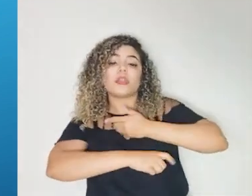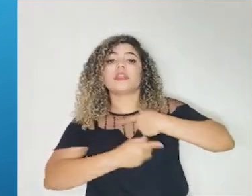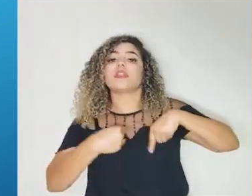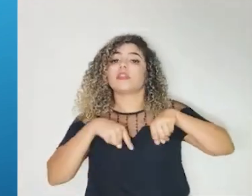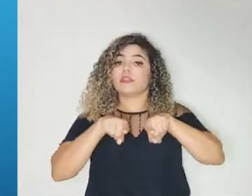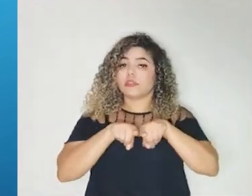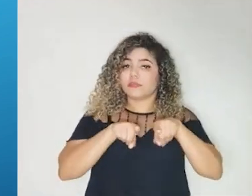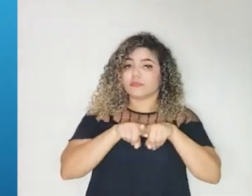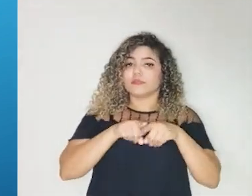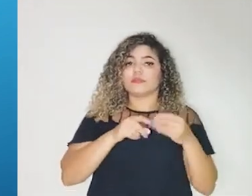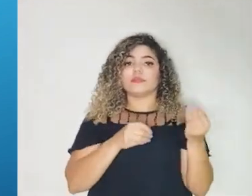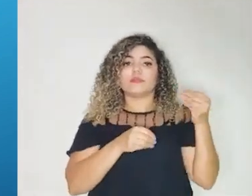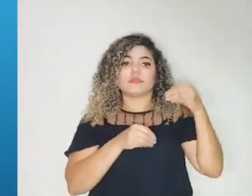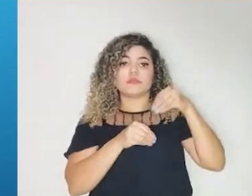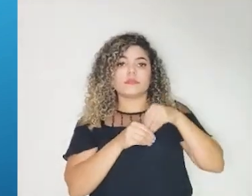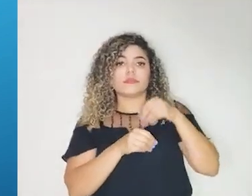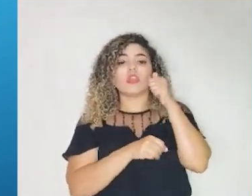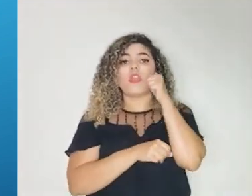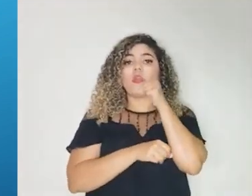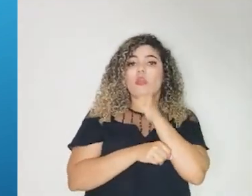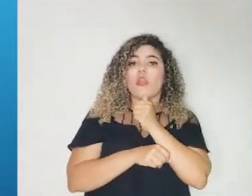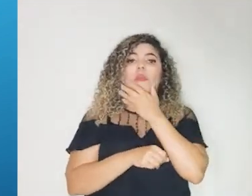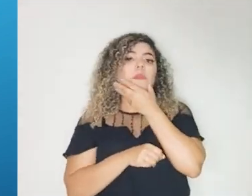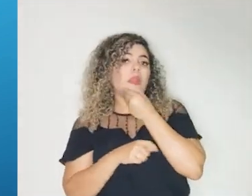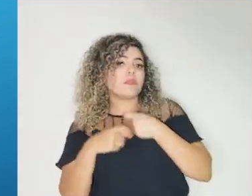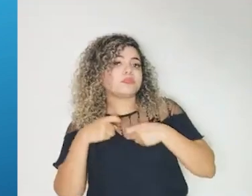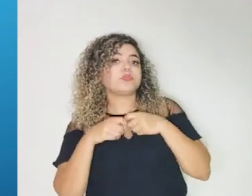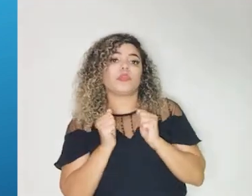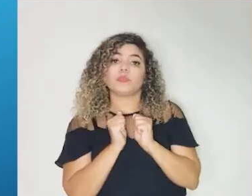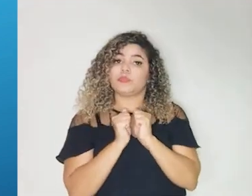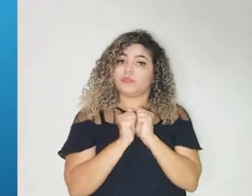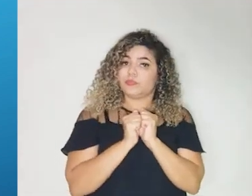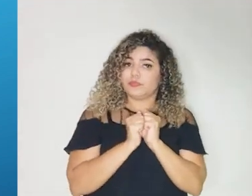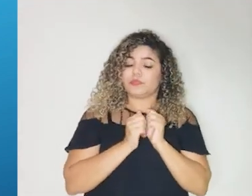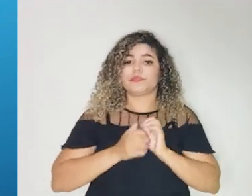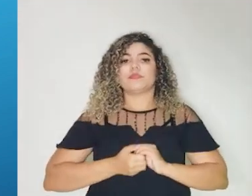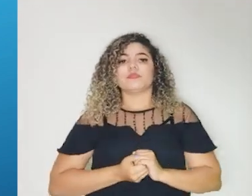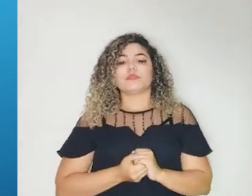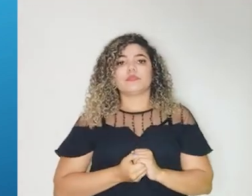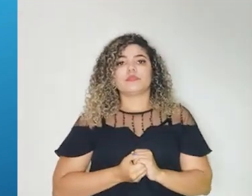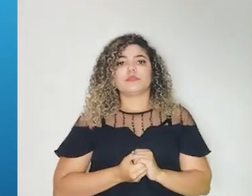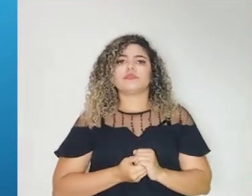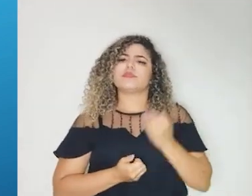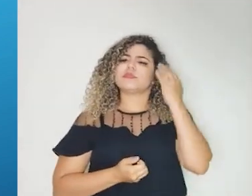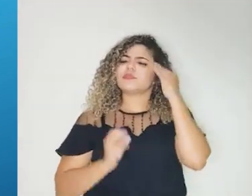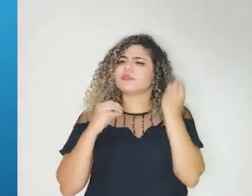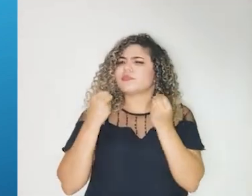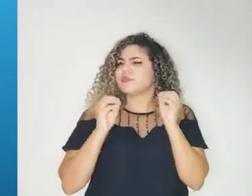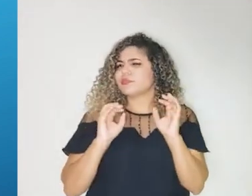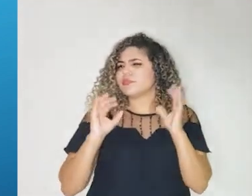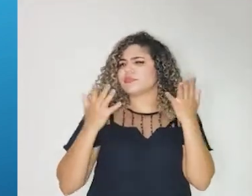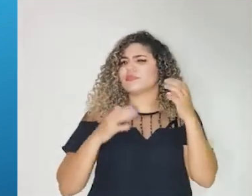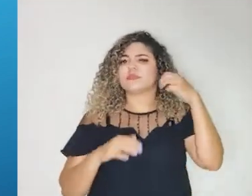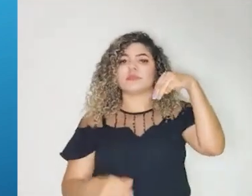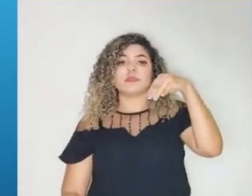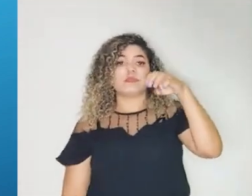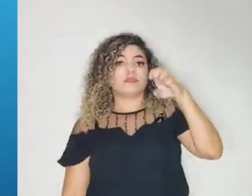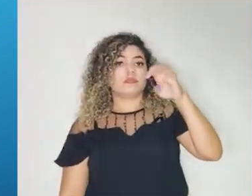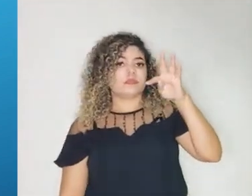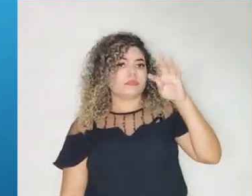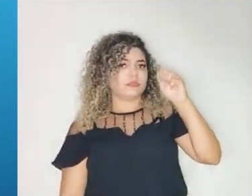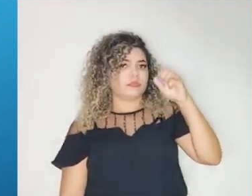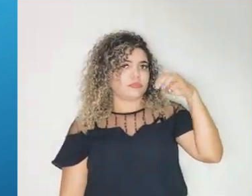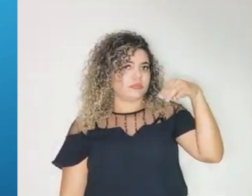temos a fecundação interna, com o macho copulando com a fêmea. Vamos entender como que acontece a metamorfose nos